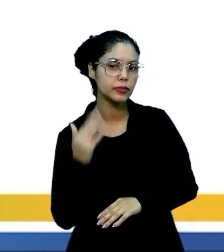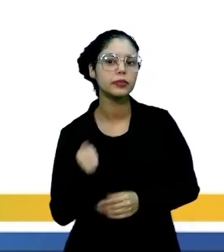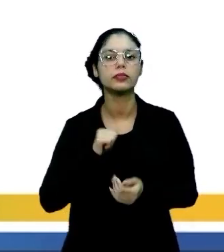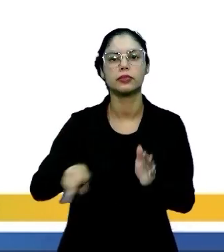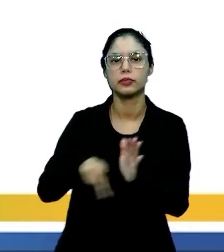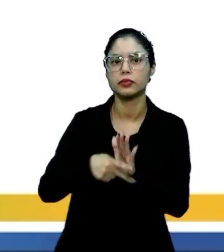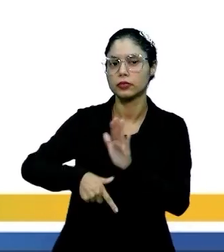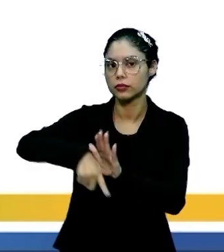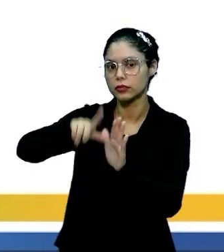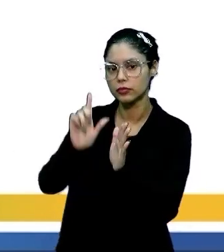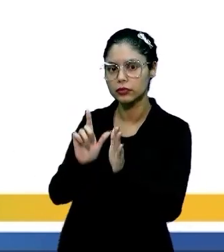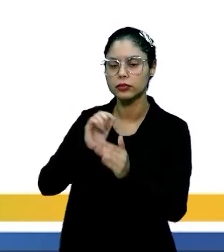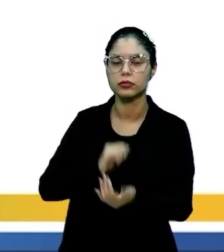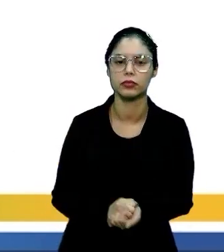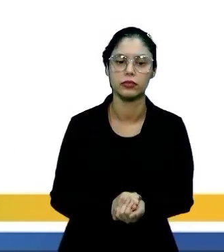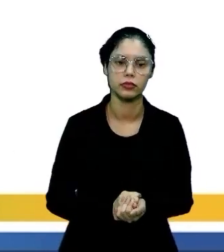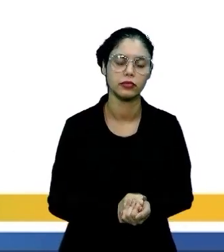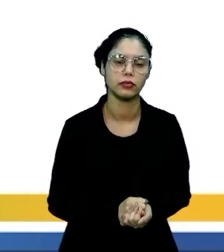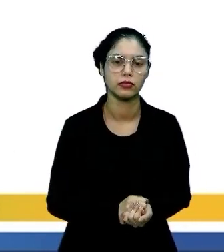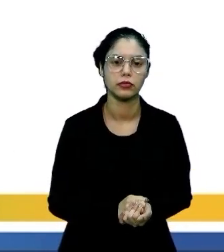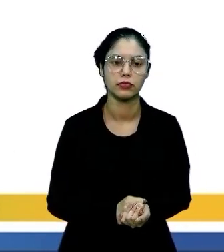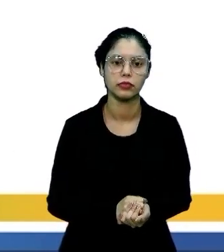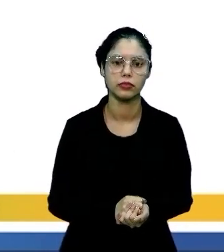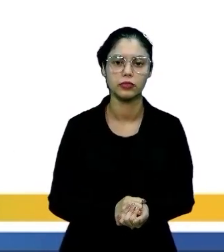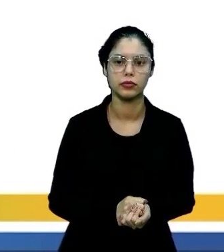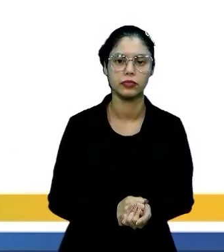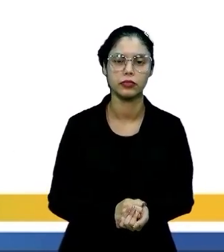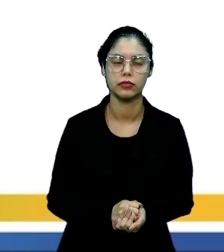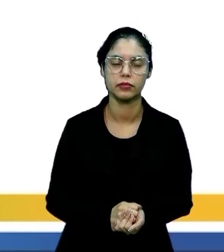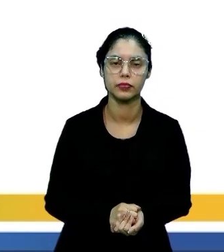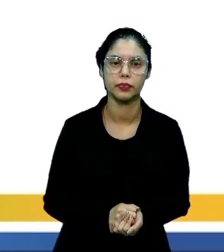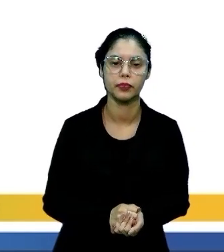ancestrais. Seria essa a nossa alternativa?